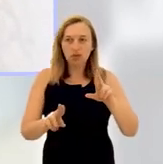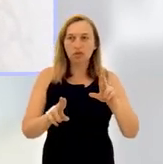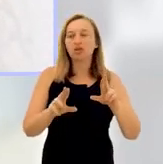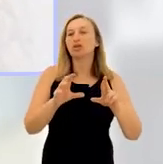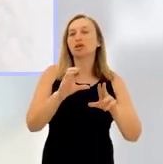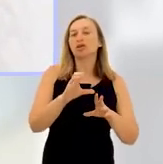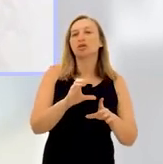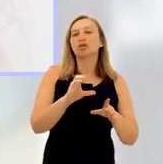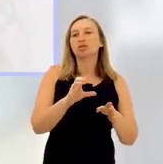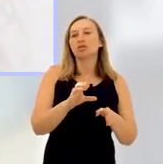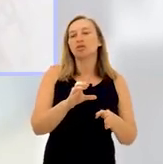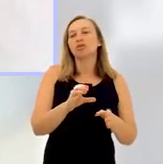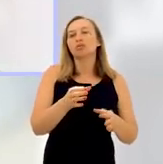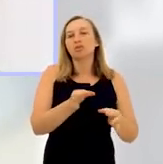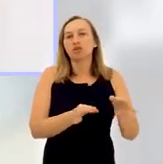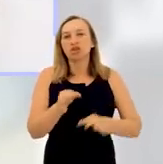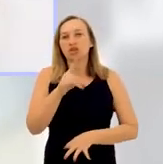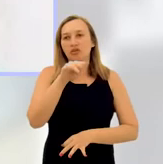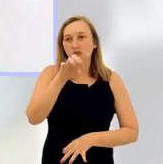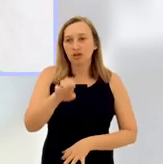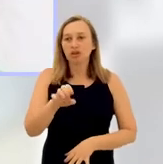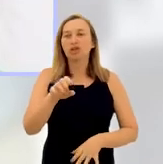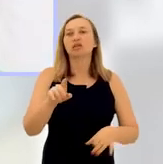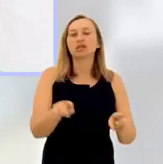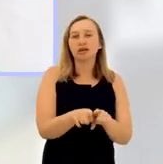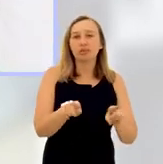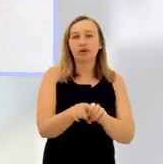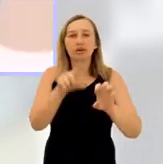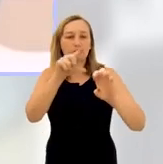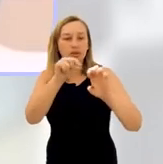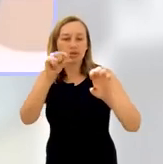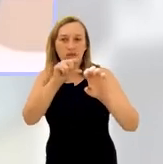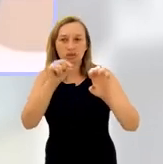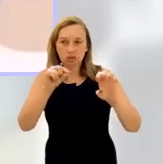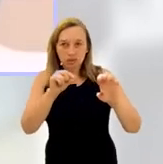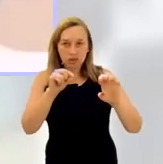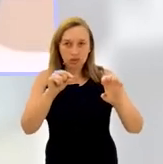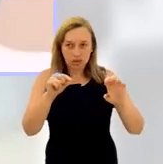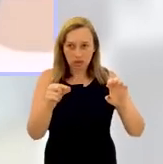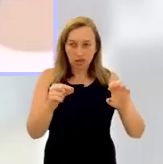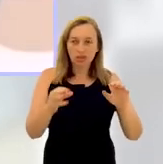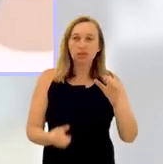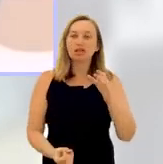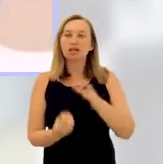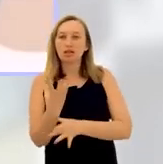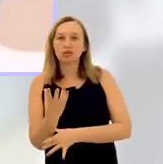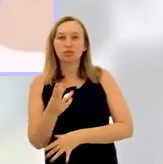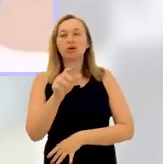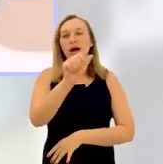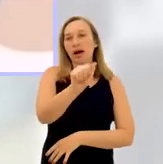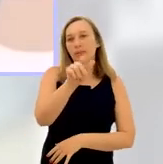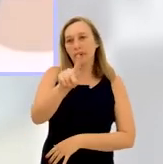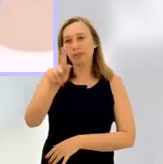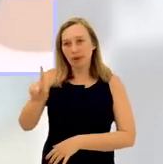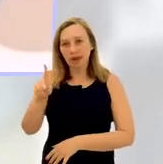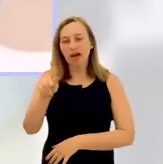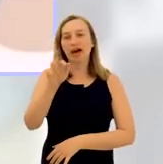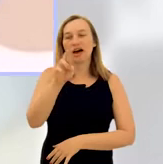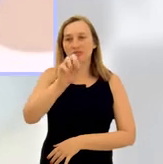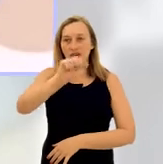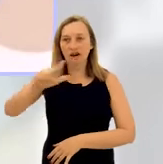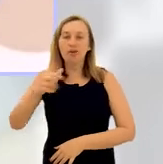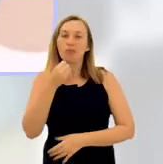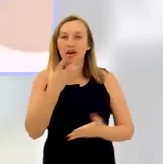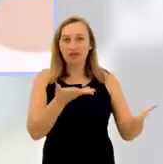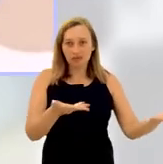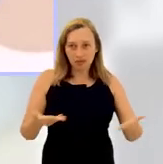UFRJ e orientadora do projeto Cone Cesário. E com o empreendedor e um dos idealizadores do aplicativo,